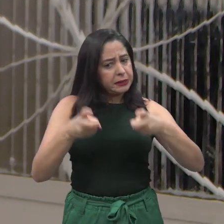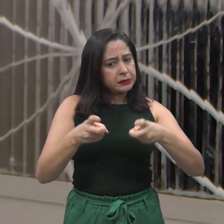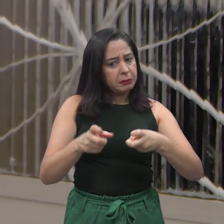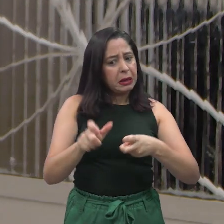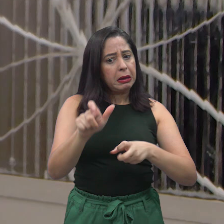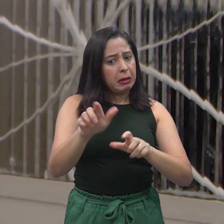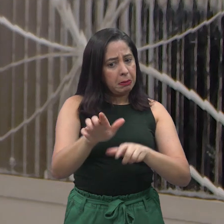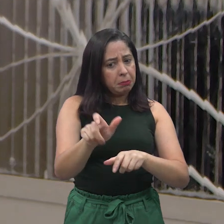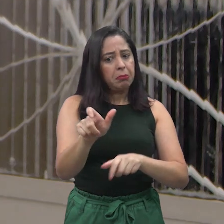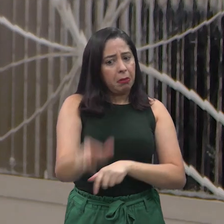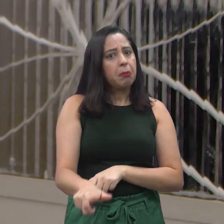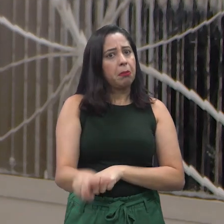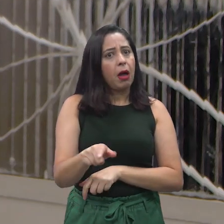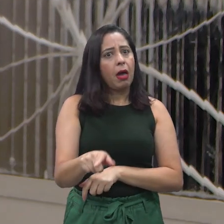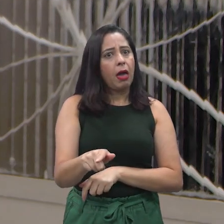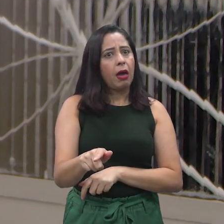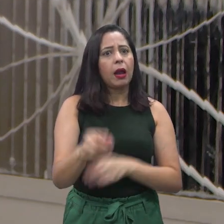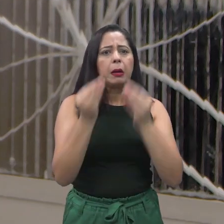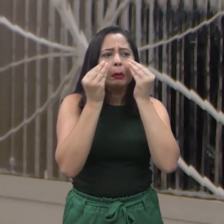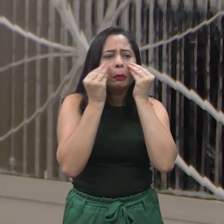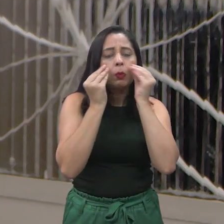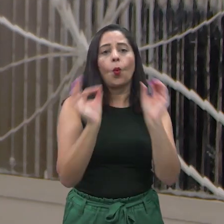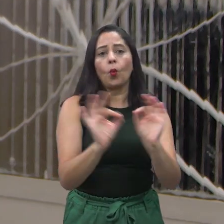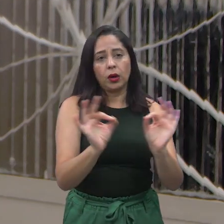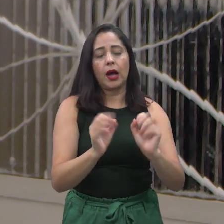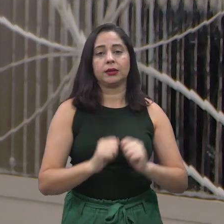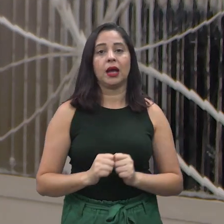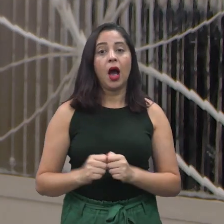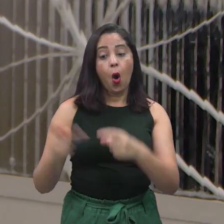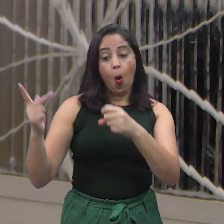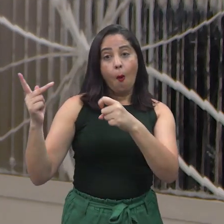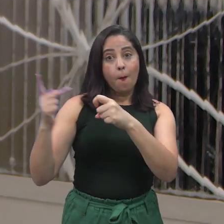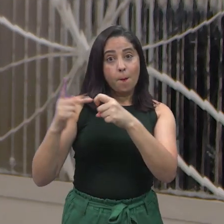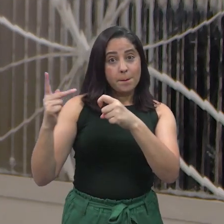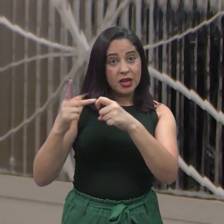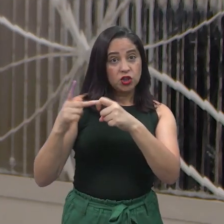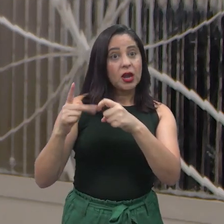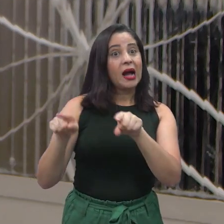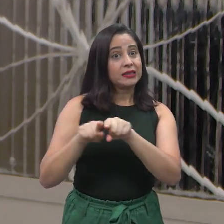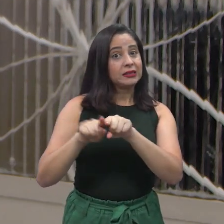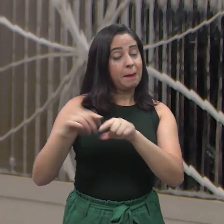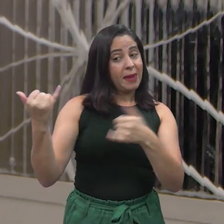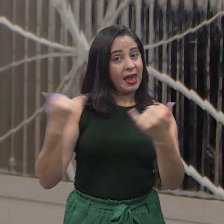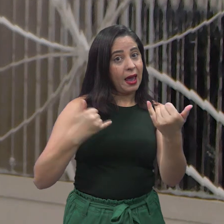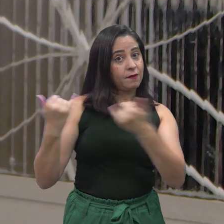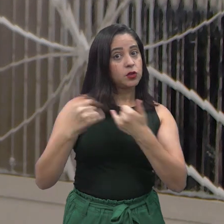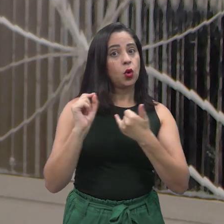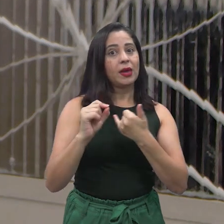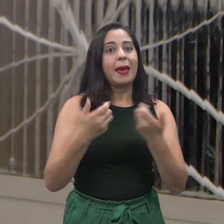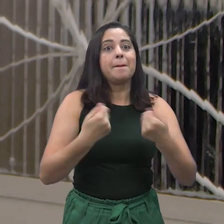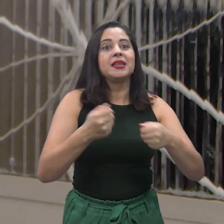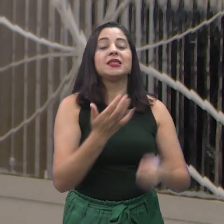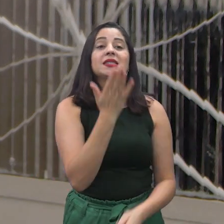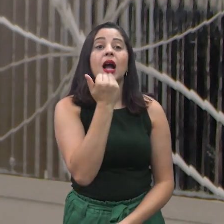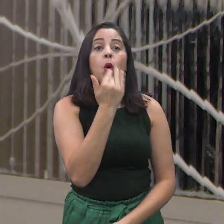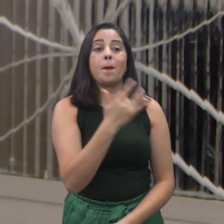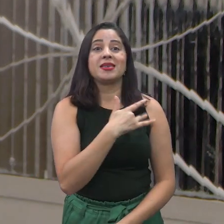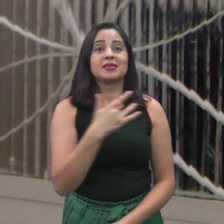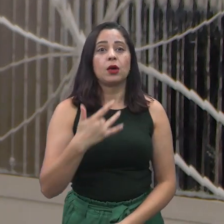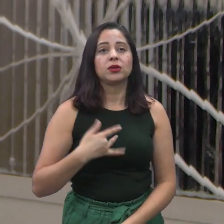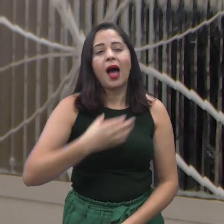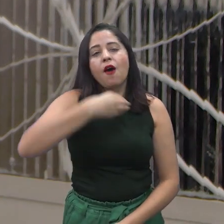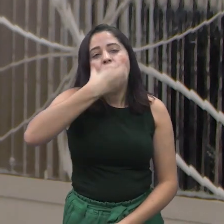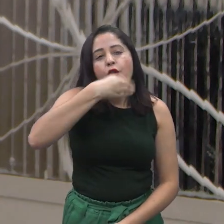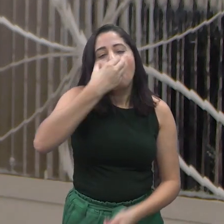gente prioriza bastante também, já era uma orientação do pediatra, veio também do otorrino a questão de uma alimentação saudável, com bastante fruta,